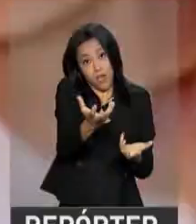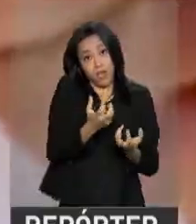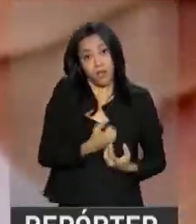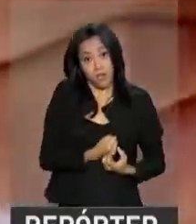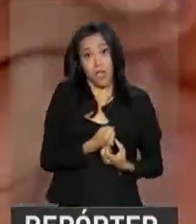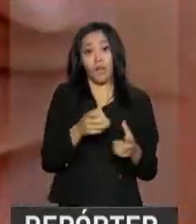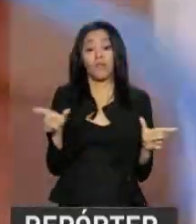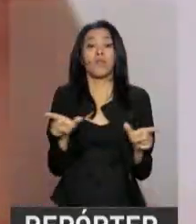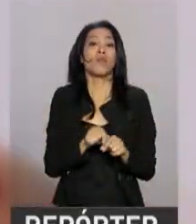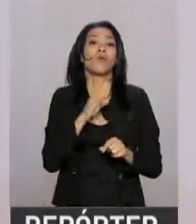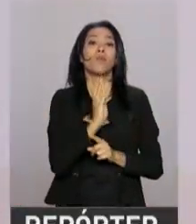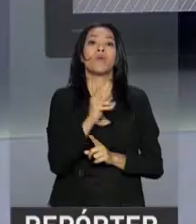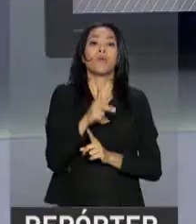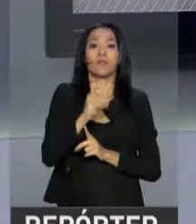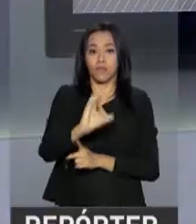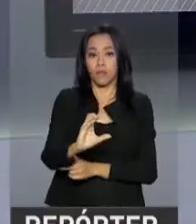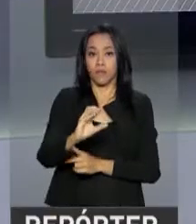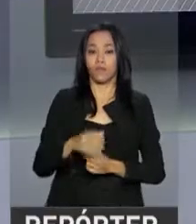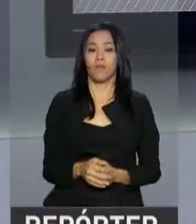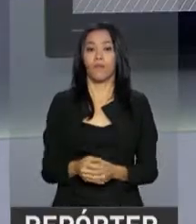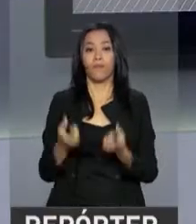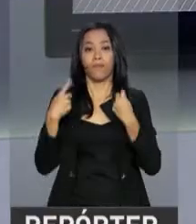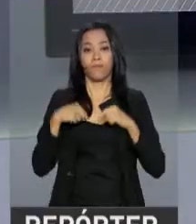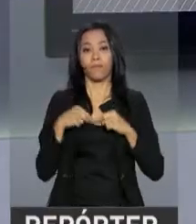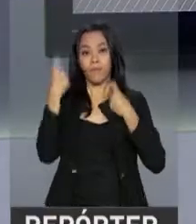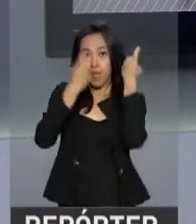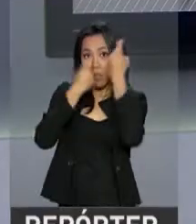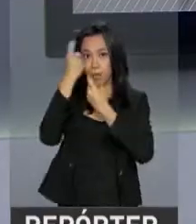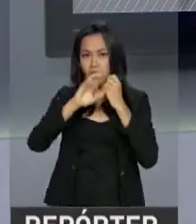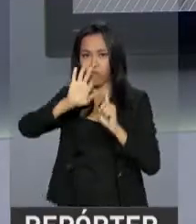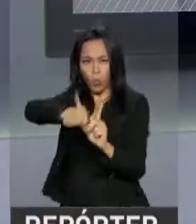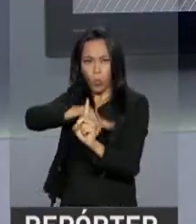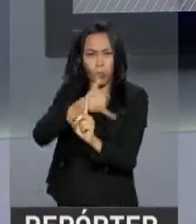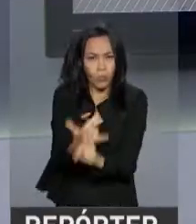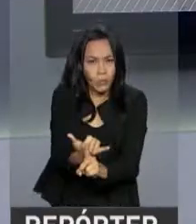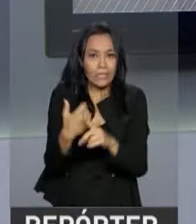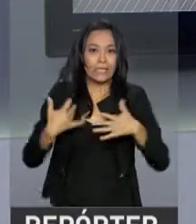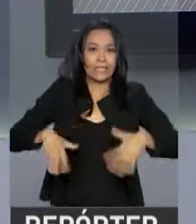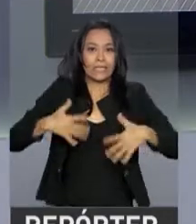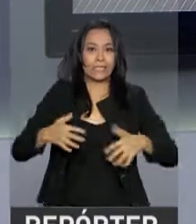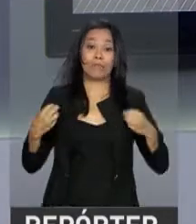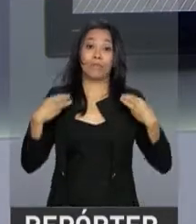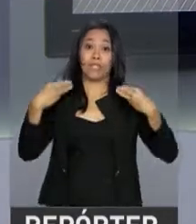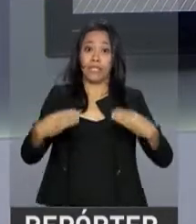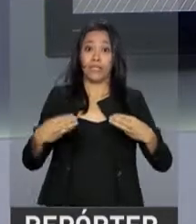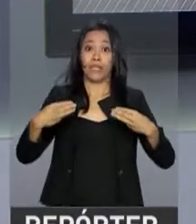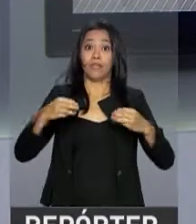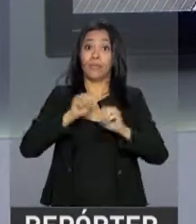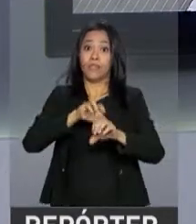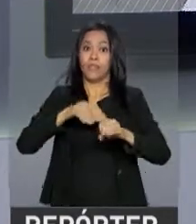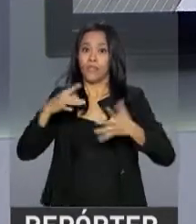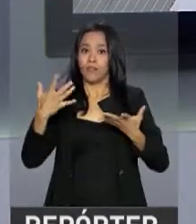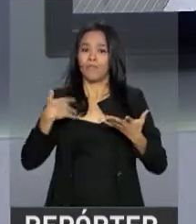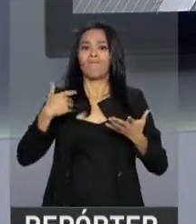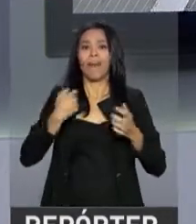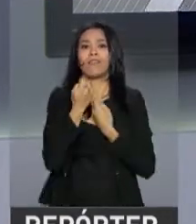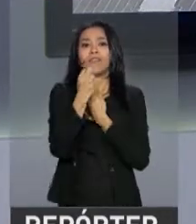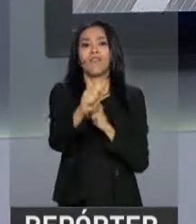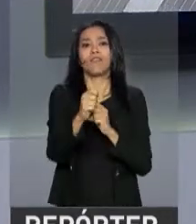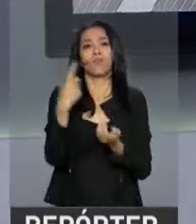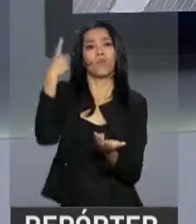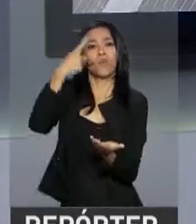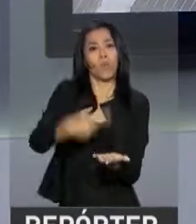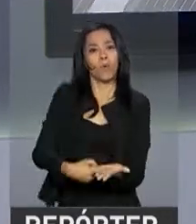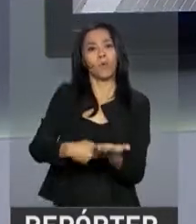continuada preocupação com o bullying leva o ministério da educação a defender o pacto universitário pela